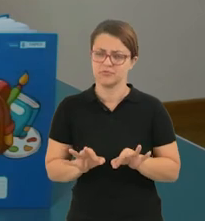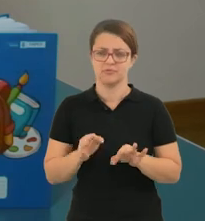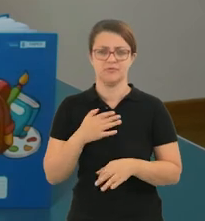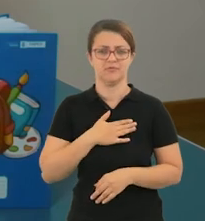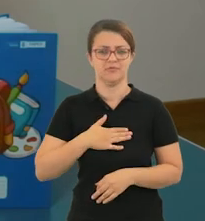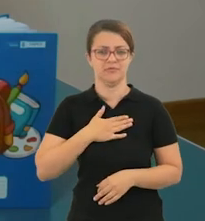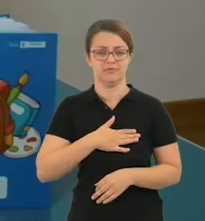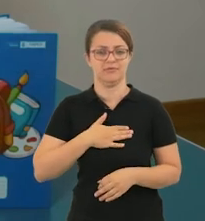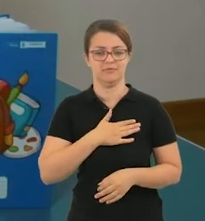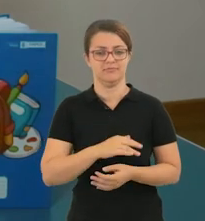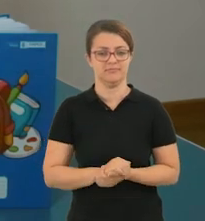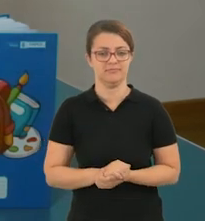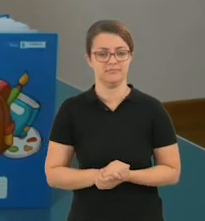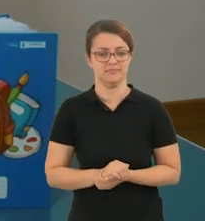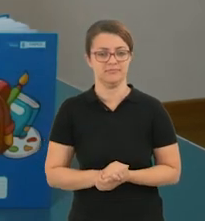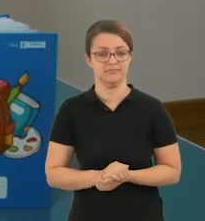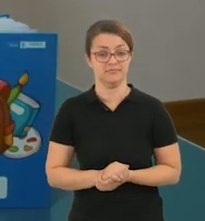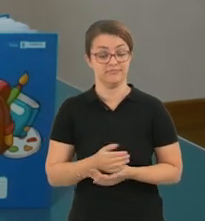certeza que vocês vão gostar.